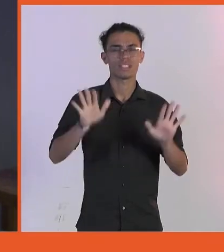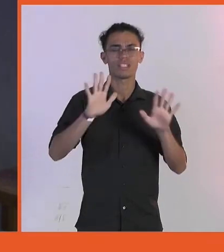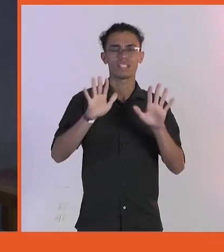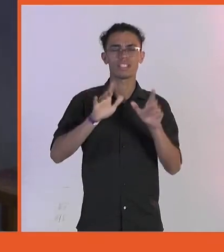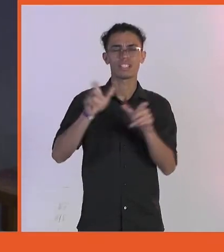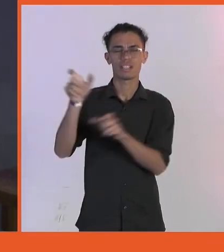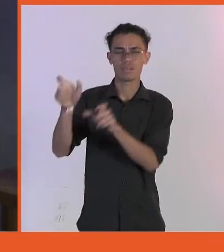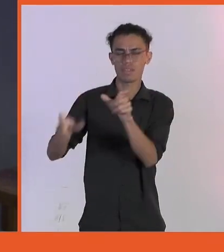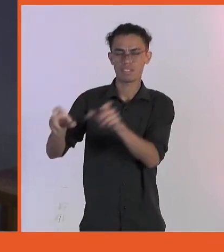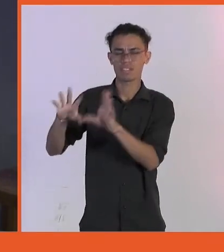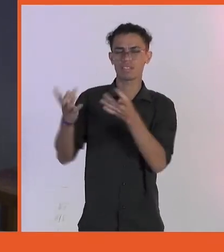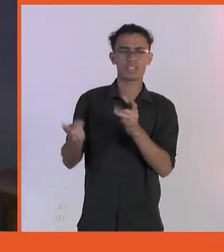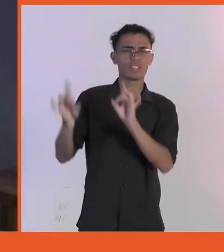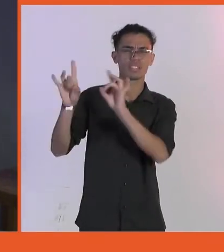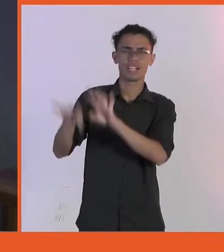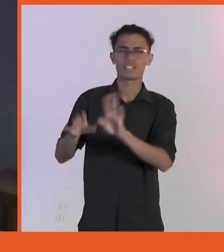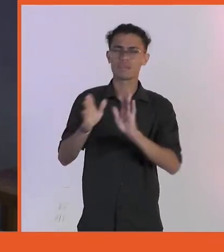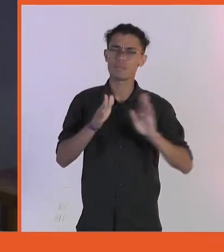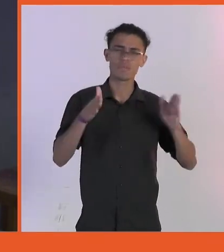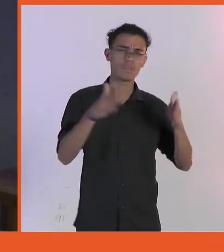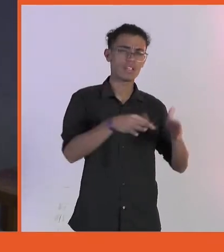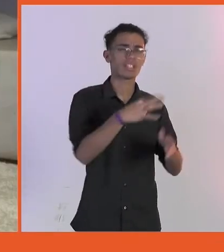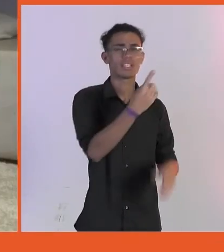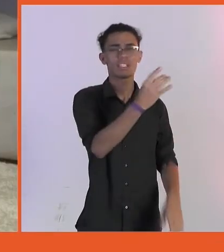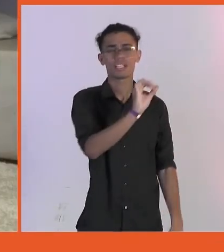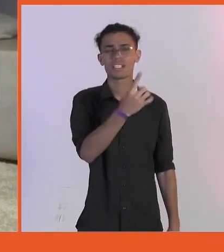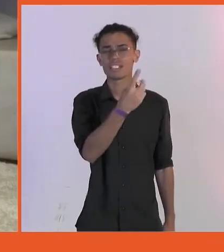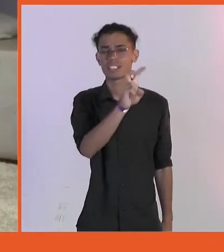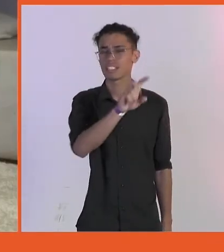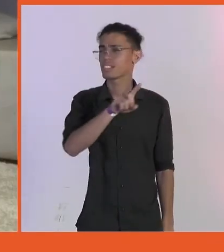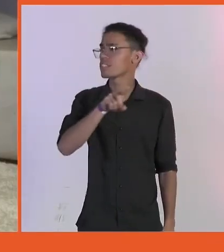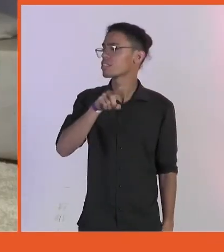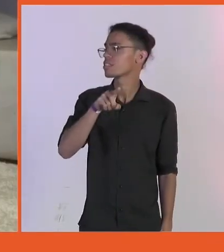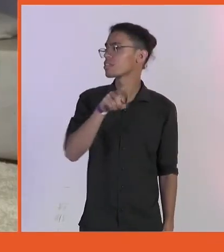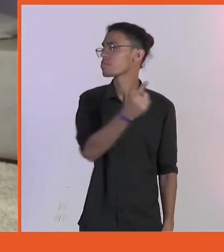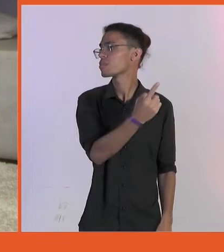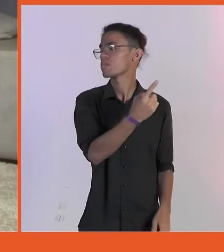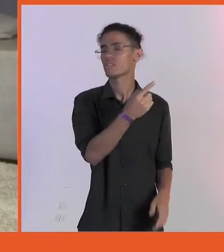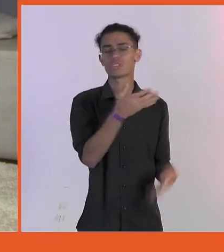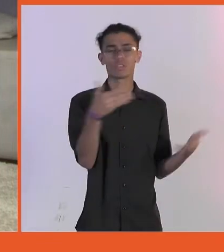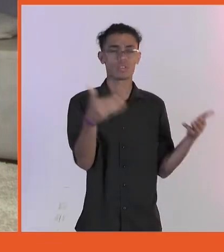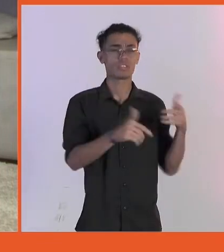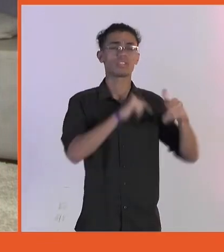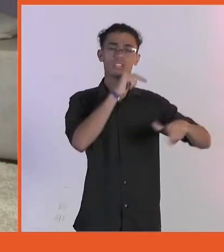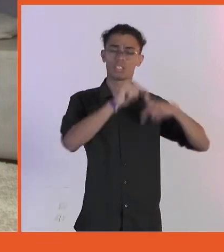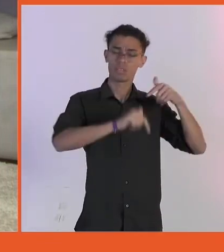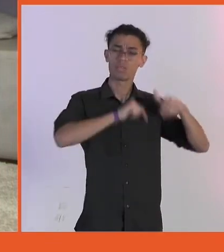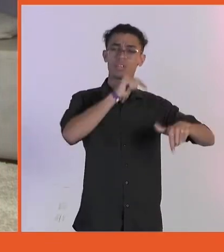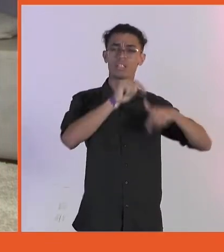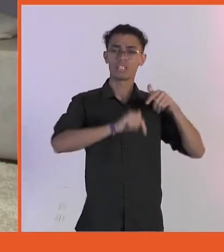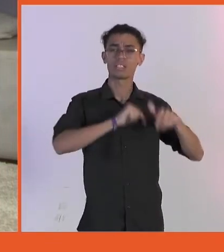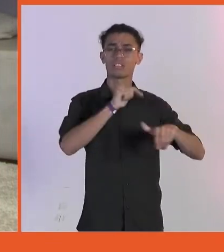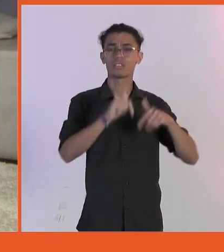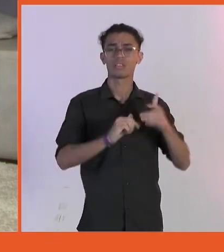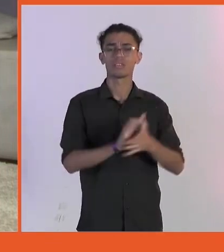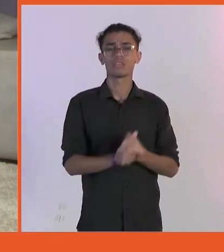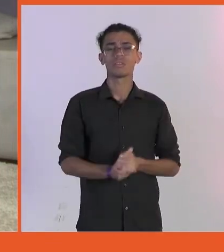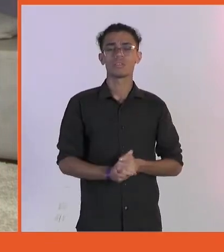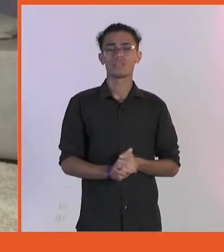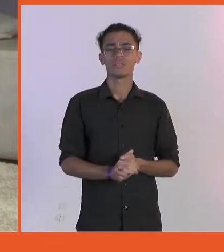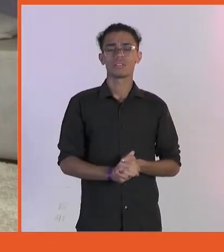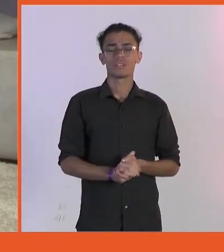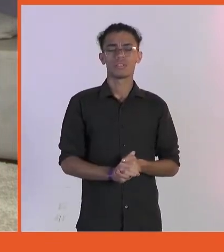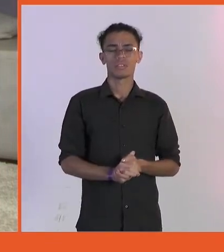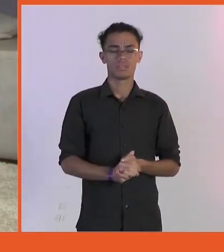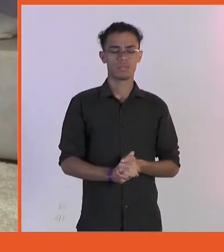caras. Deixa os caras lá, Felipe. E a galera de 10, 15 mil, bem posicionada, tá trampando pra caralho muito, hoje em dia. Eu conheço, né, gente que ganha a muito. A gente também. Muito, assim,